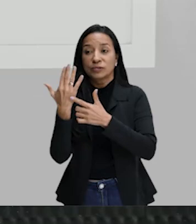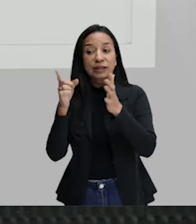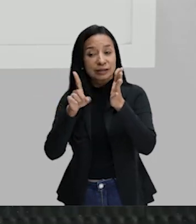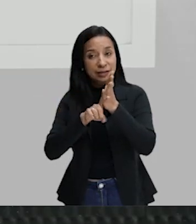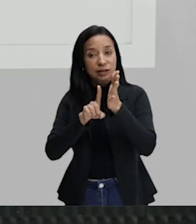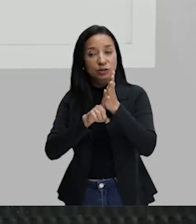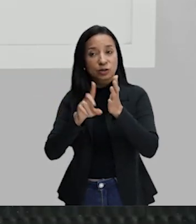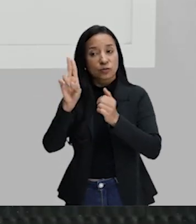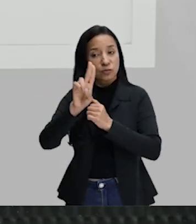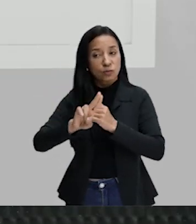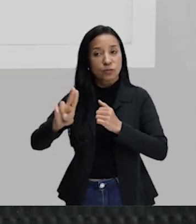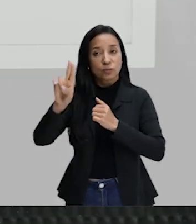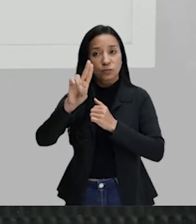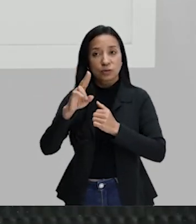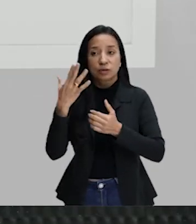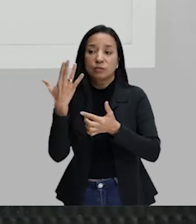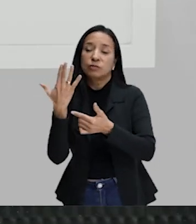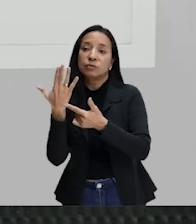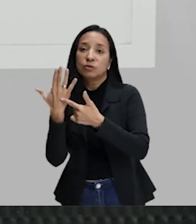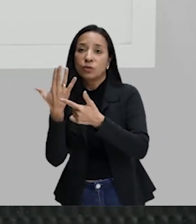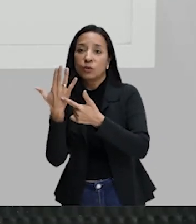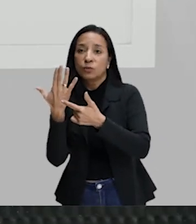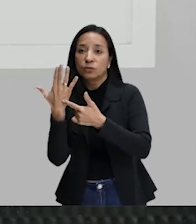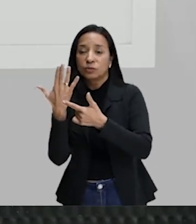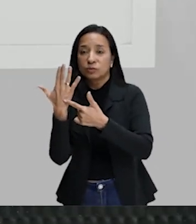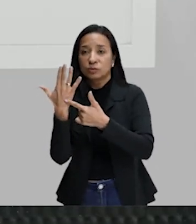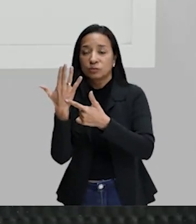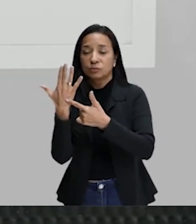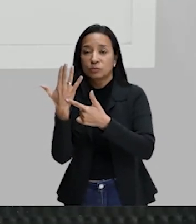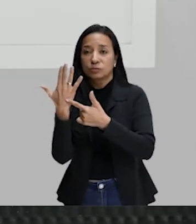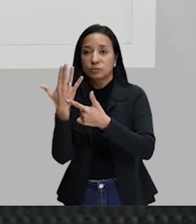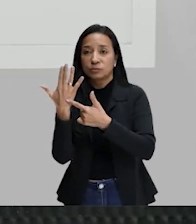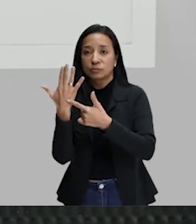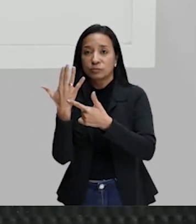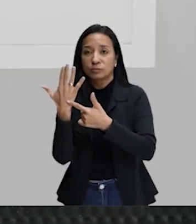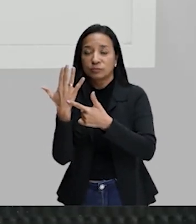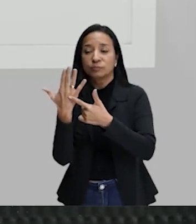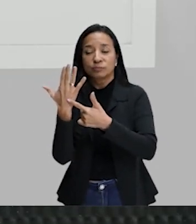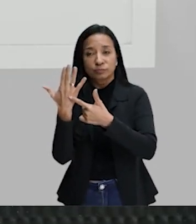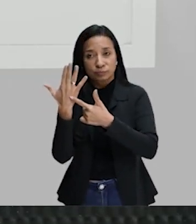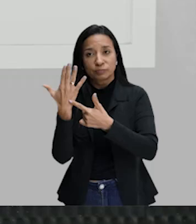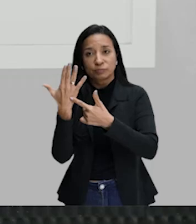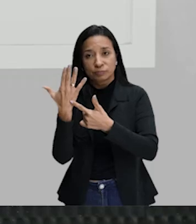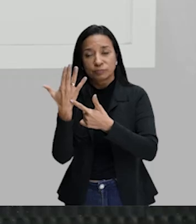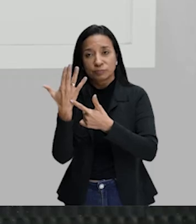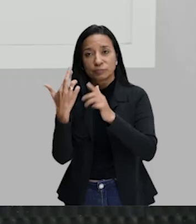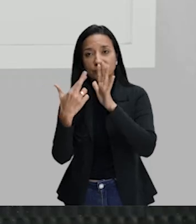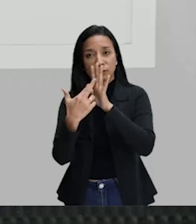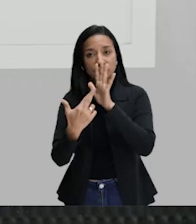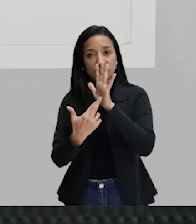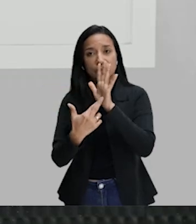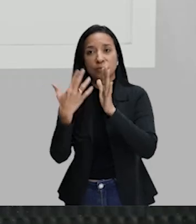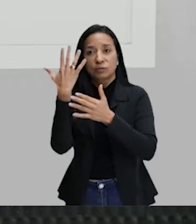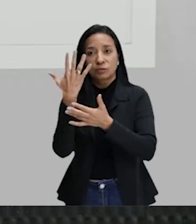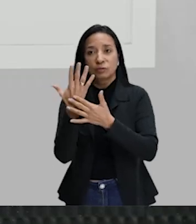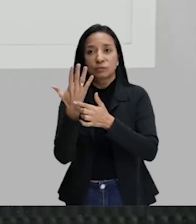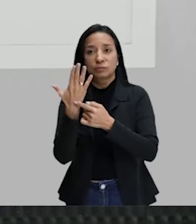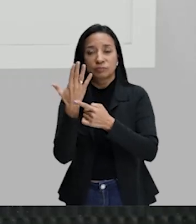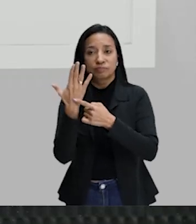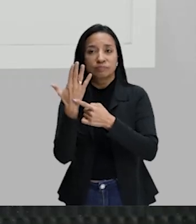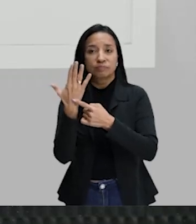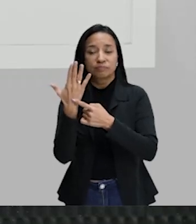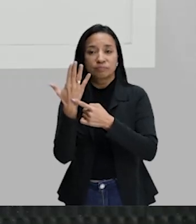Nós utilizamos aqui, ó, o sentido contrário ao da regra da mão esquerda. Da regra da mão direita, né? Número 2,